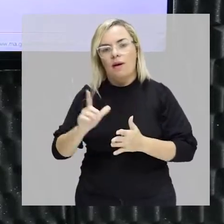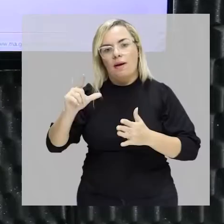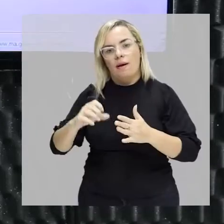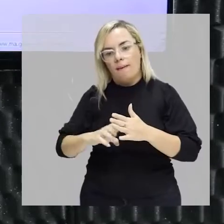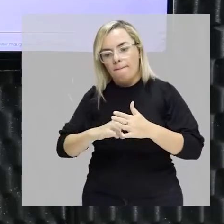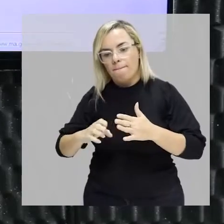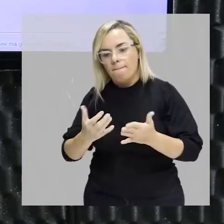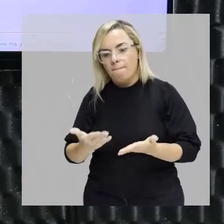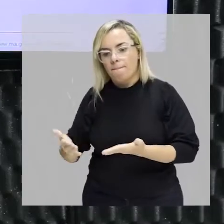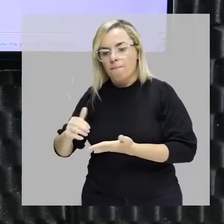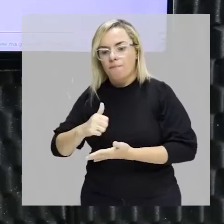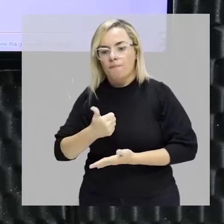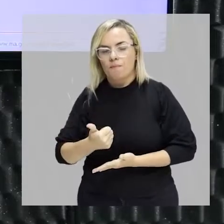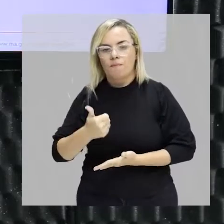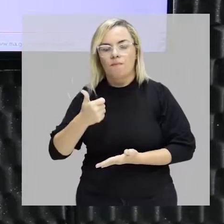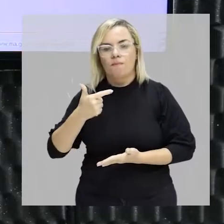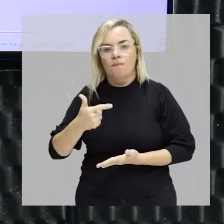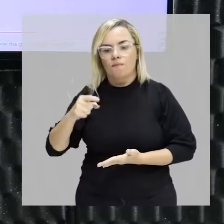lá, que é o